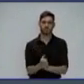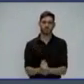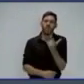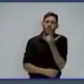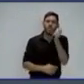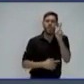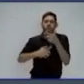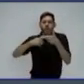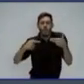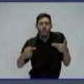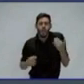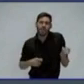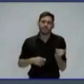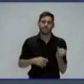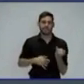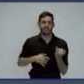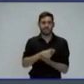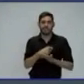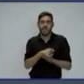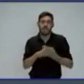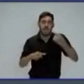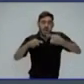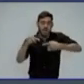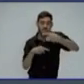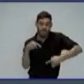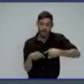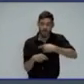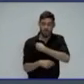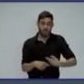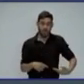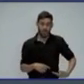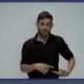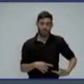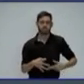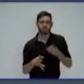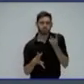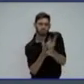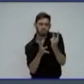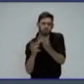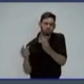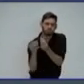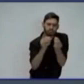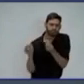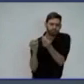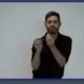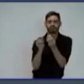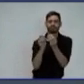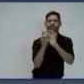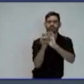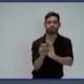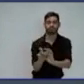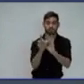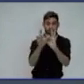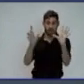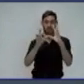elemento fundamental é o debate público, permanente e de qualidade, que permite que todos os